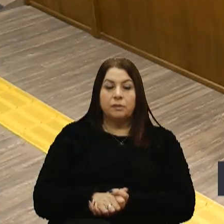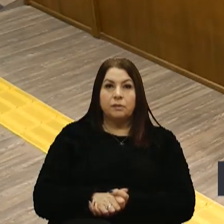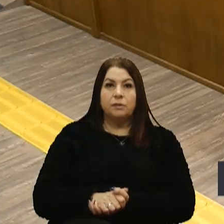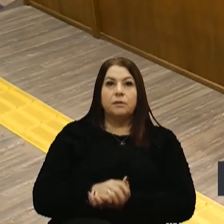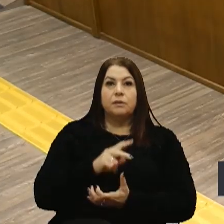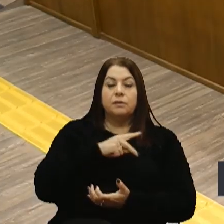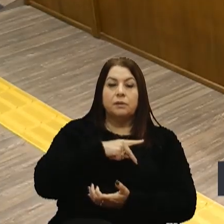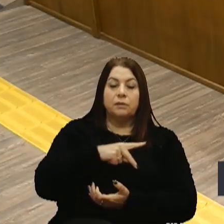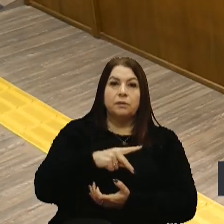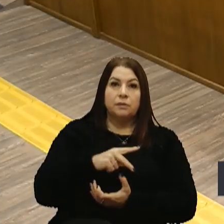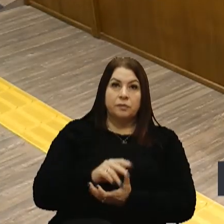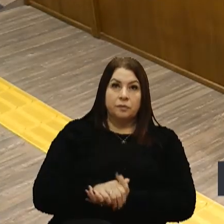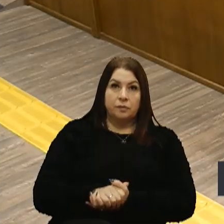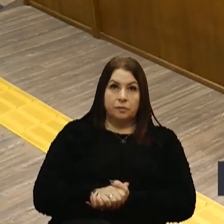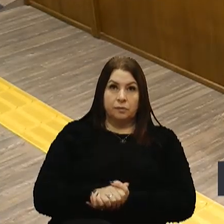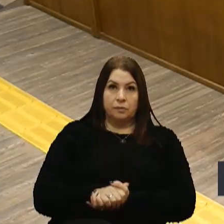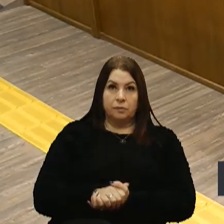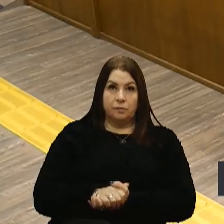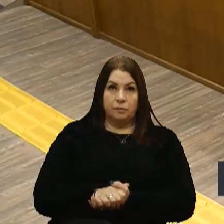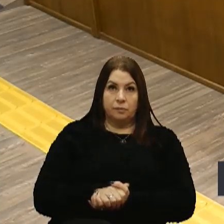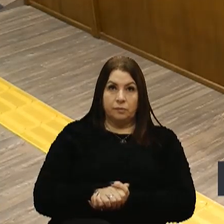Senhor presidente,